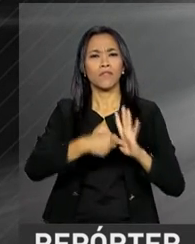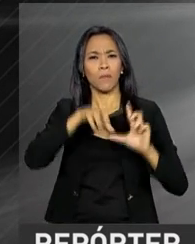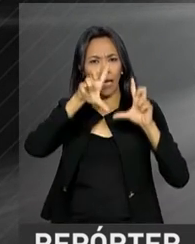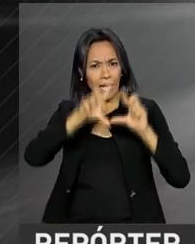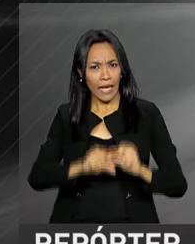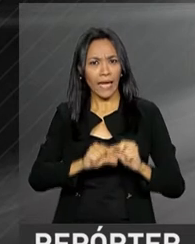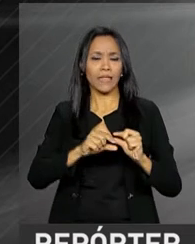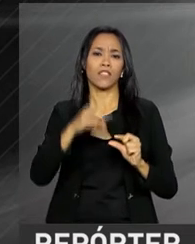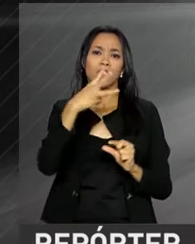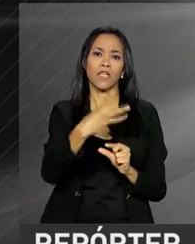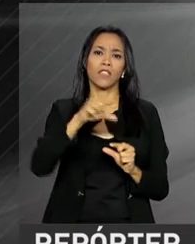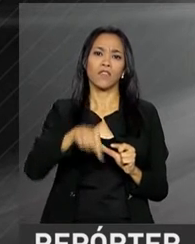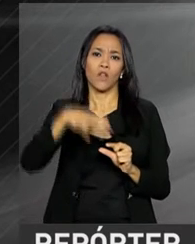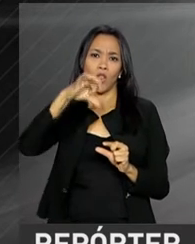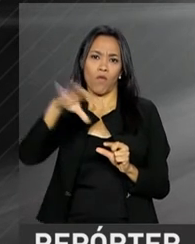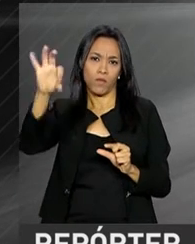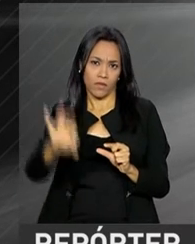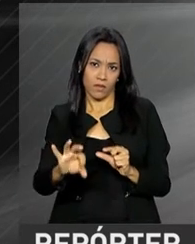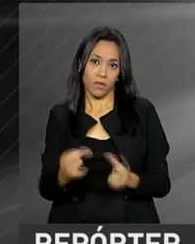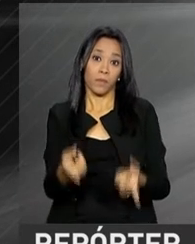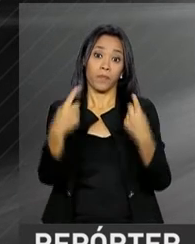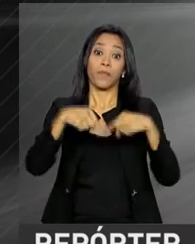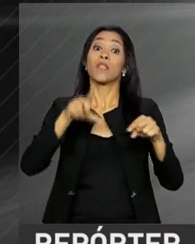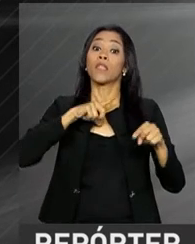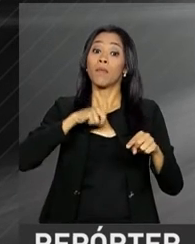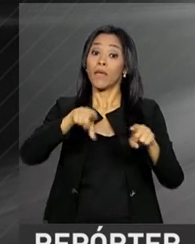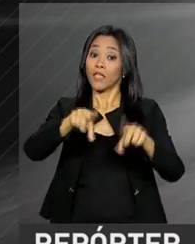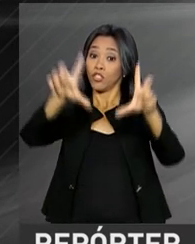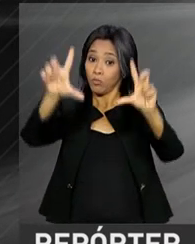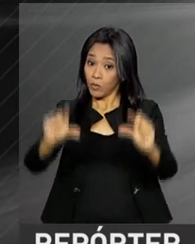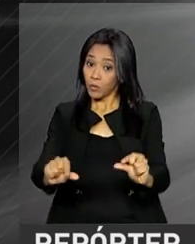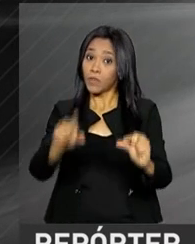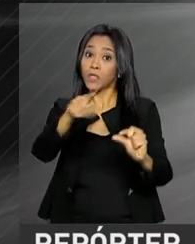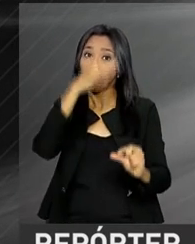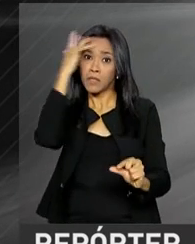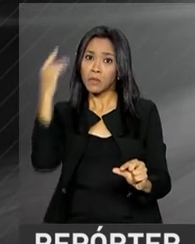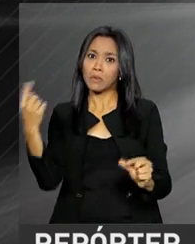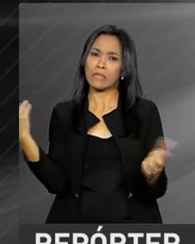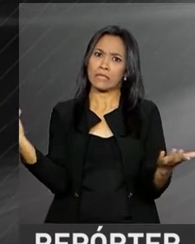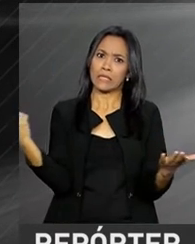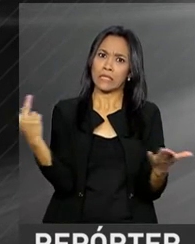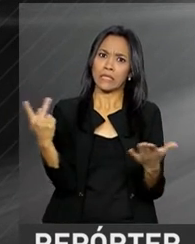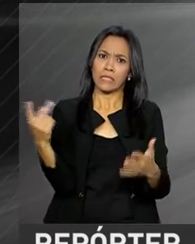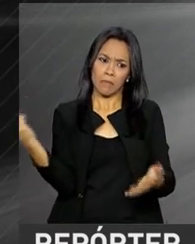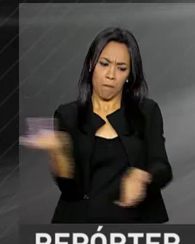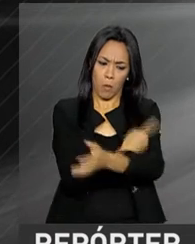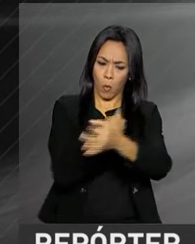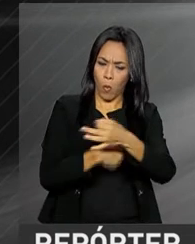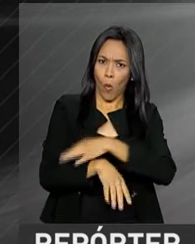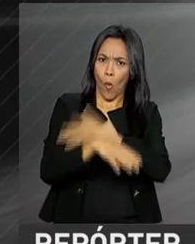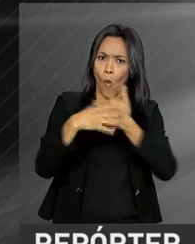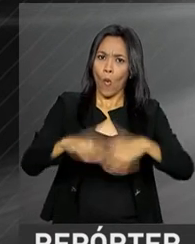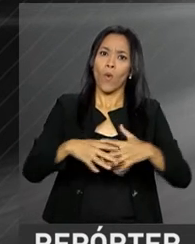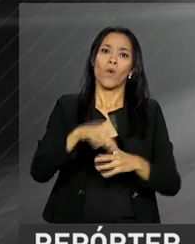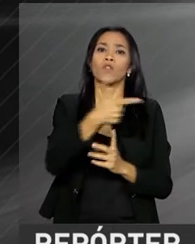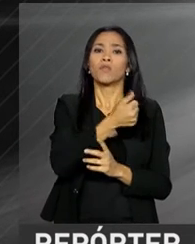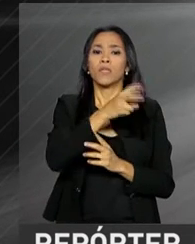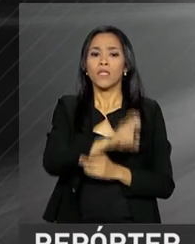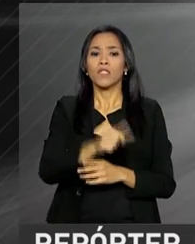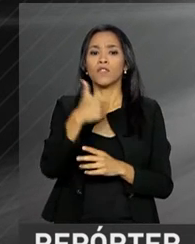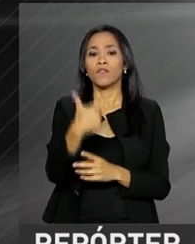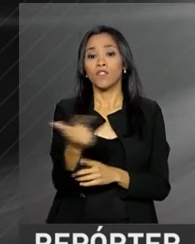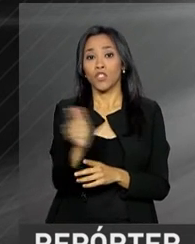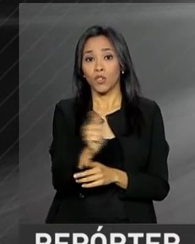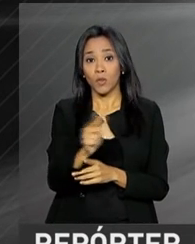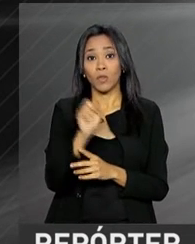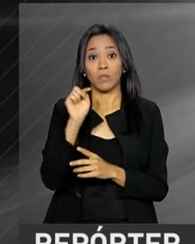de 3,9 por cento houve diminuição também no número de feridos graves que em 2015 era de 22 mil quinhentos e